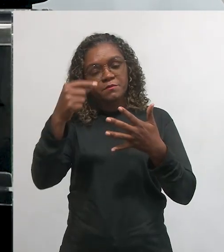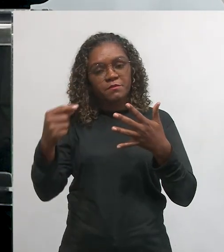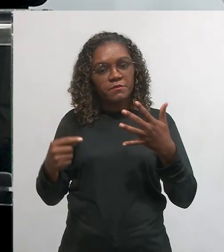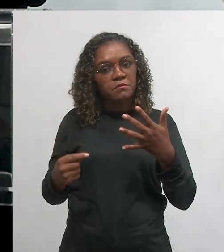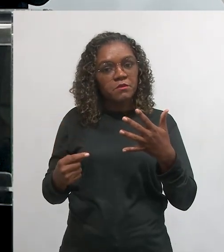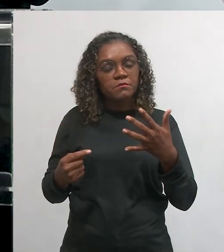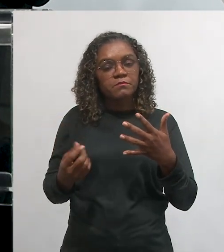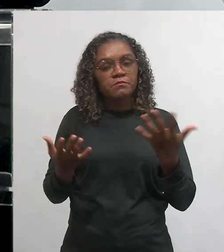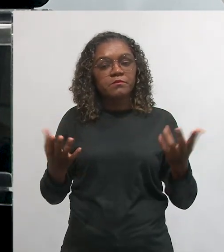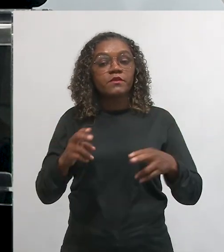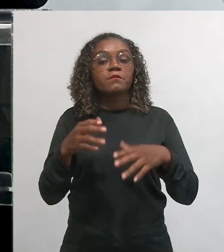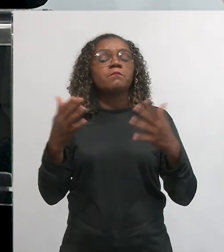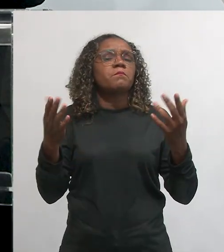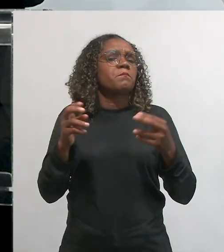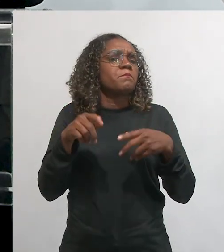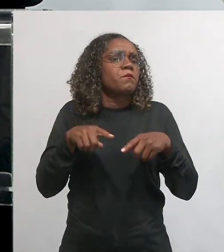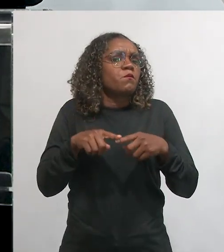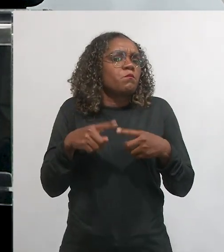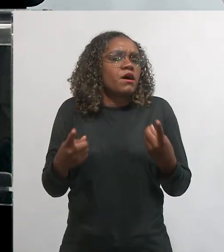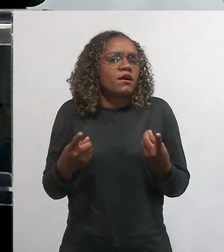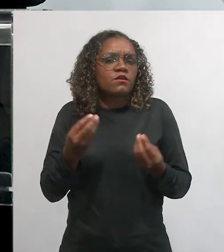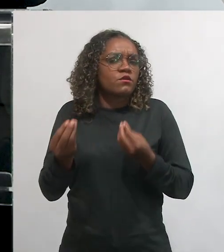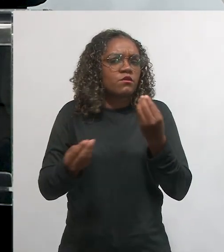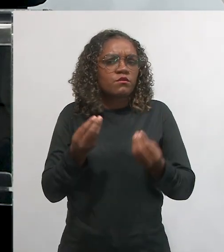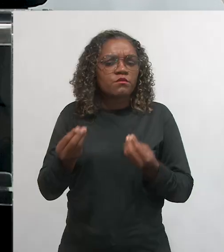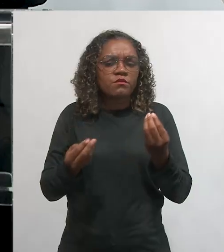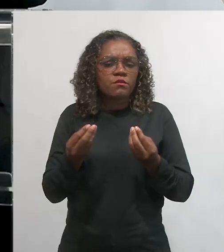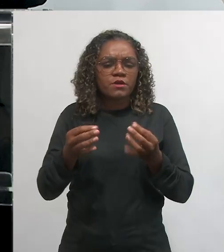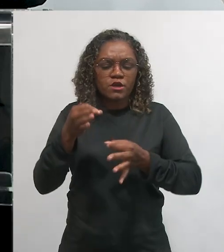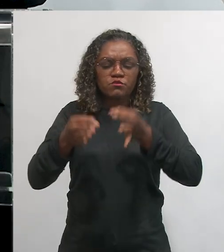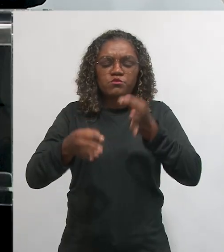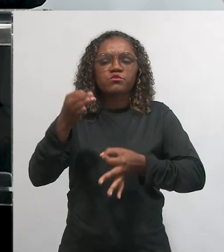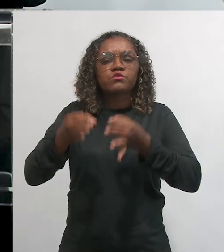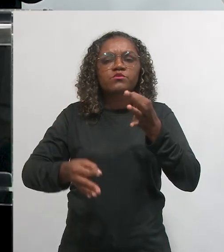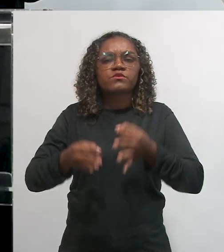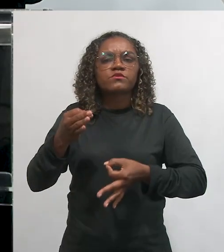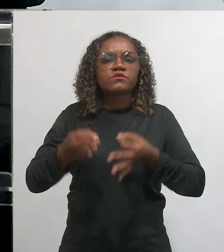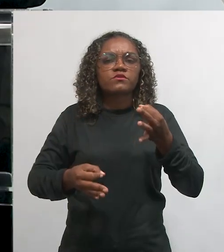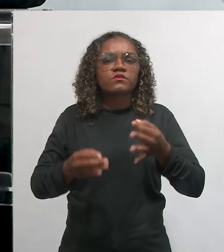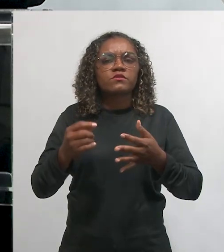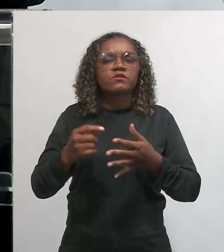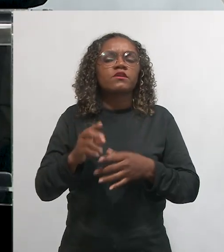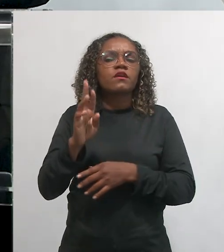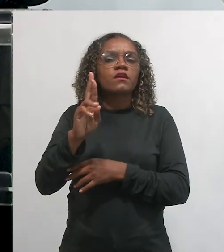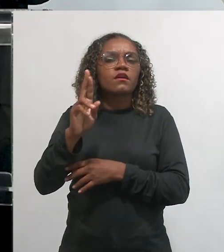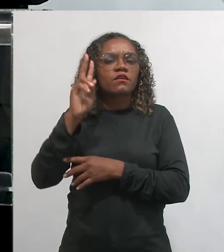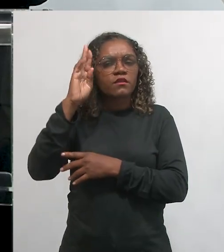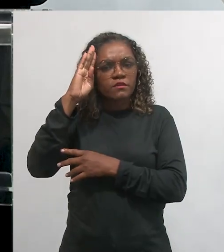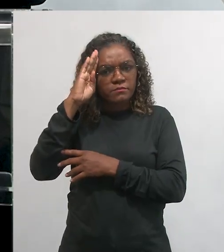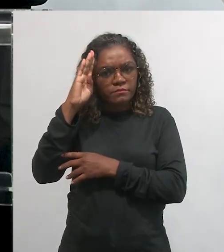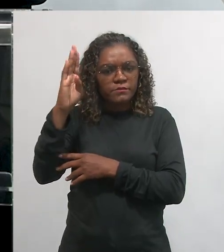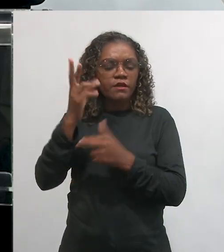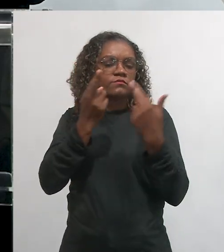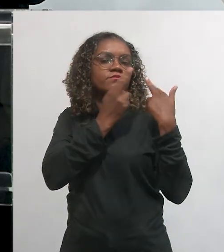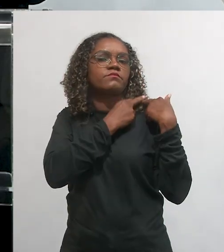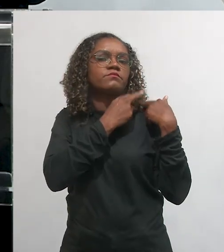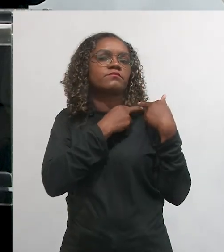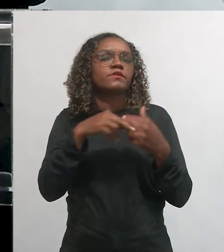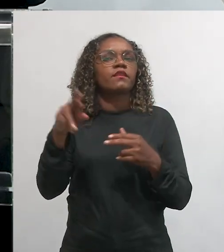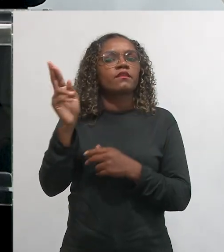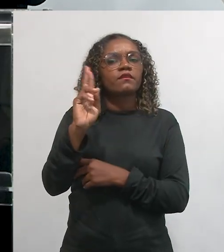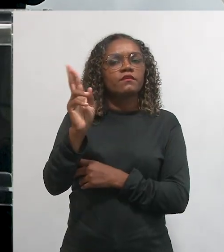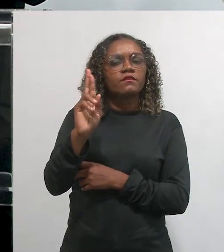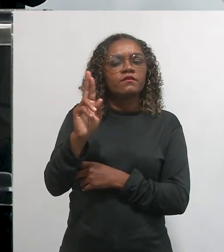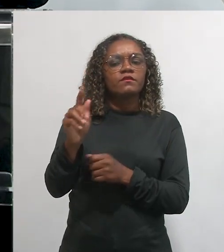da justiça? Quem são os principais responsáveis para a aplicabilidade